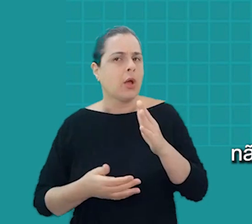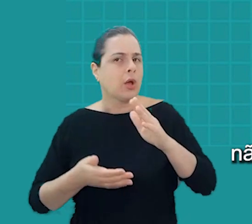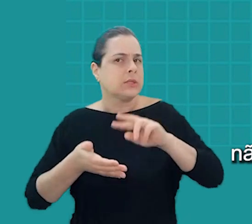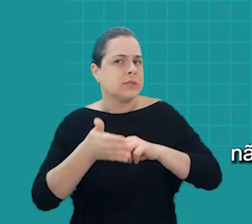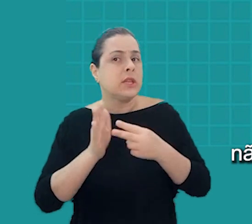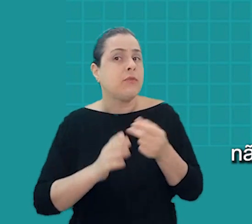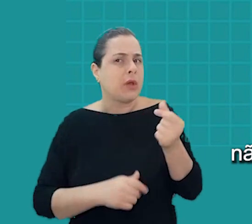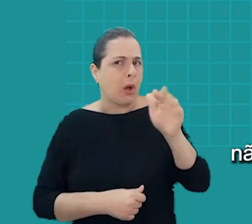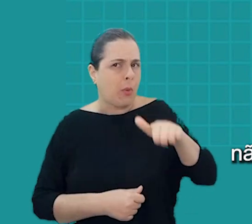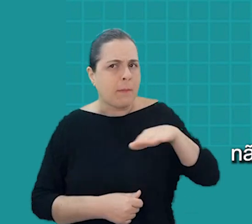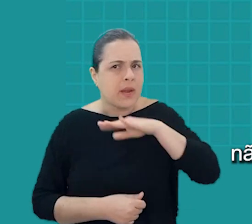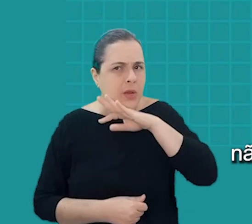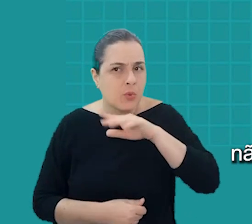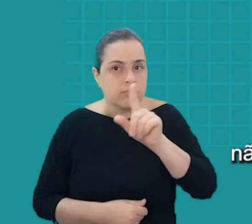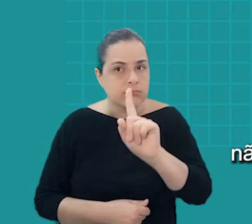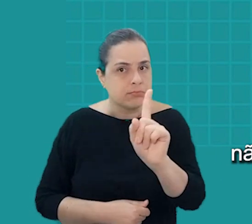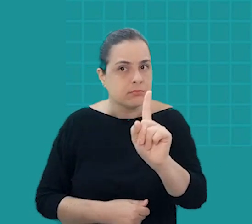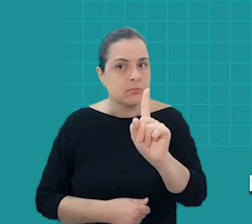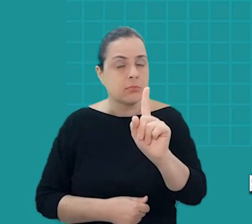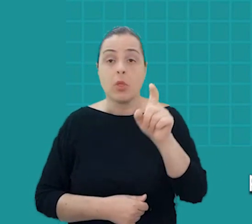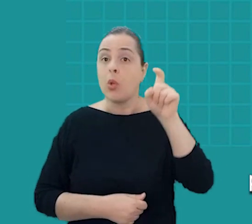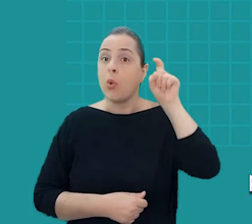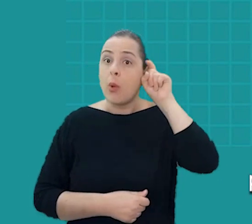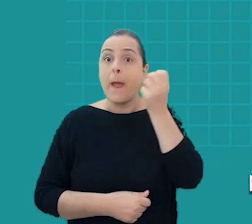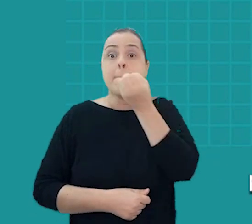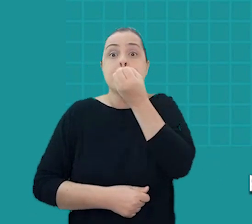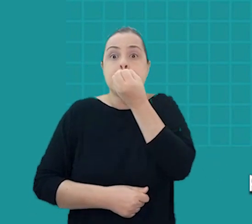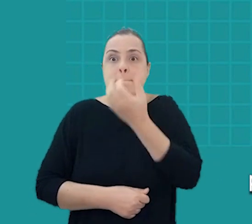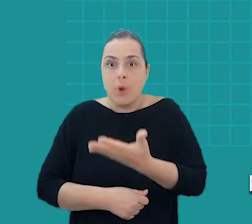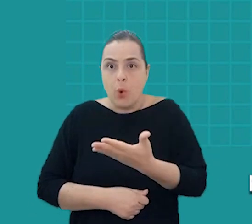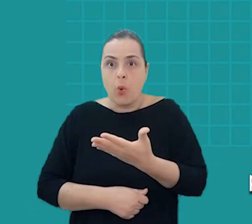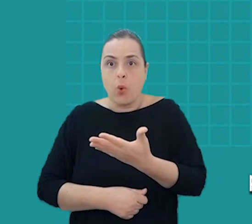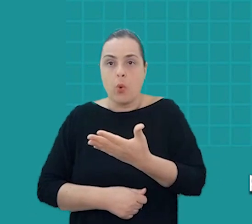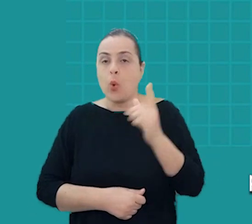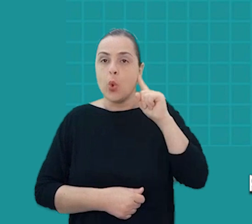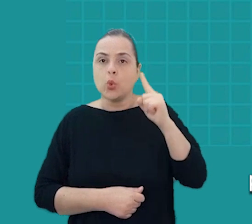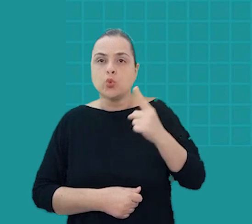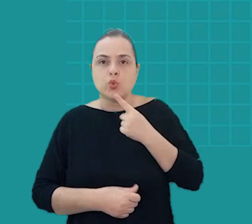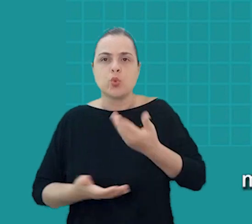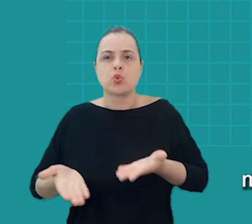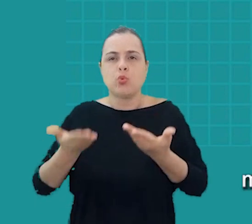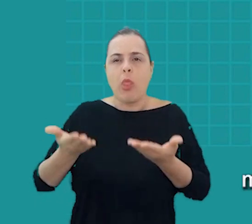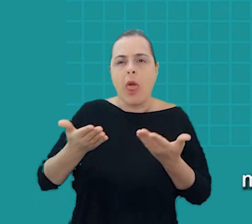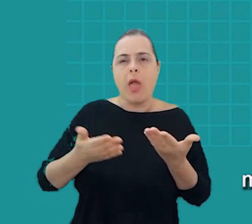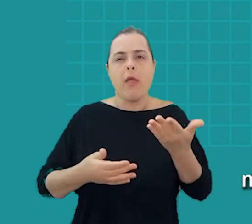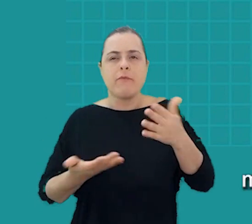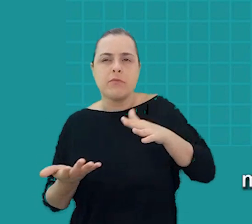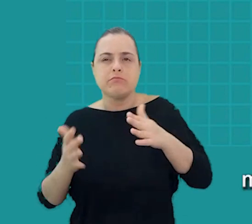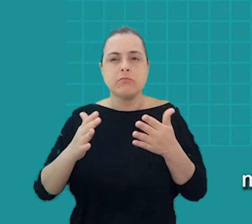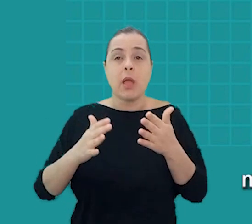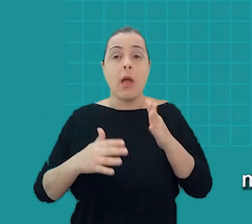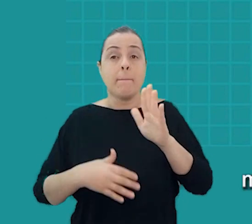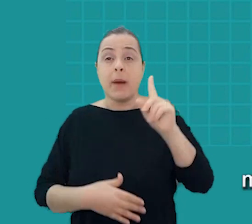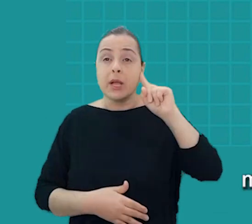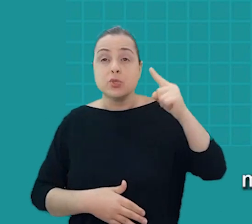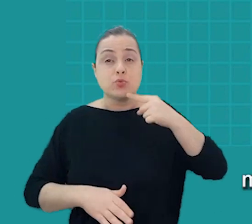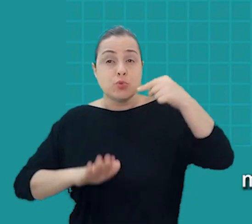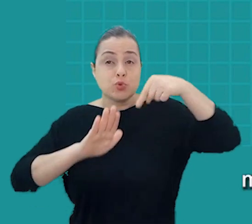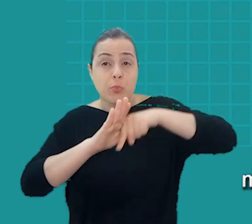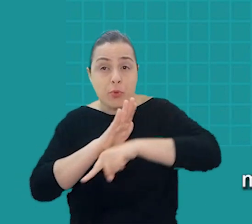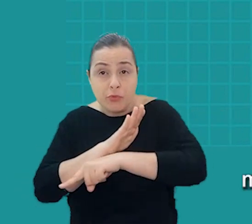falando que é um aparelho ruim, mas é um aparelho muito bom para quem tem surdez leve e moderada. Quem tem surdez profunda,